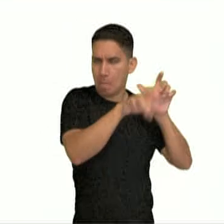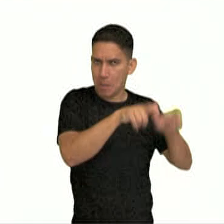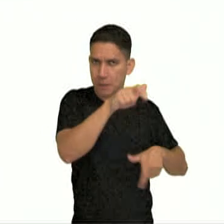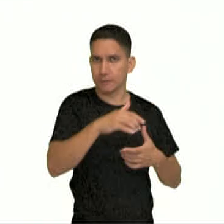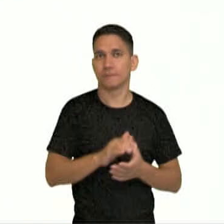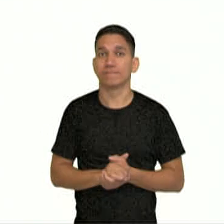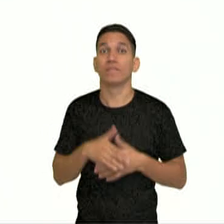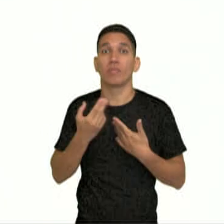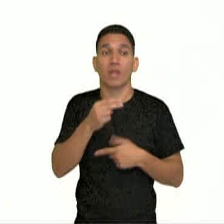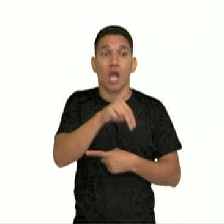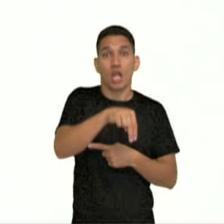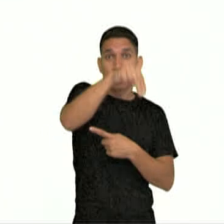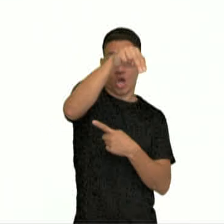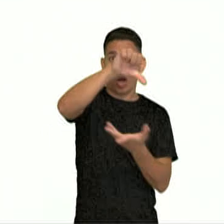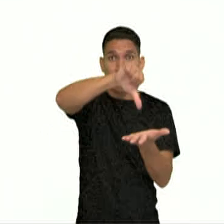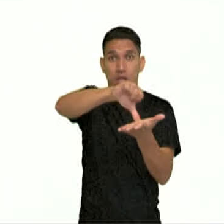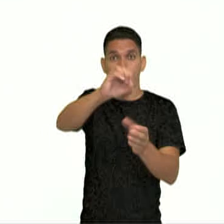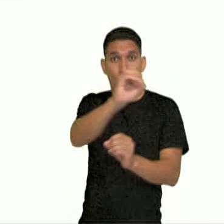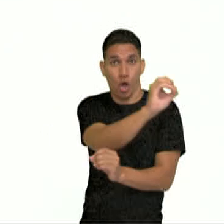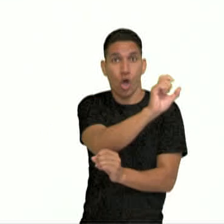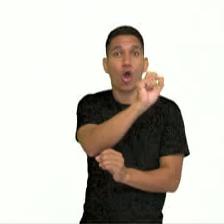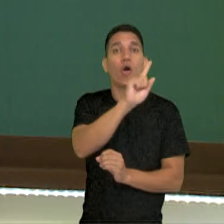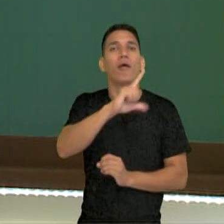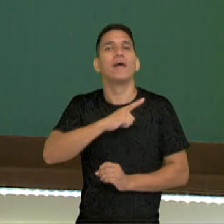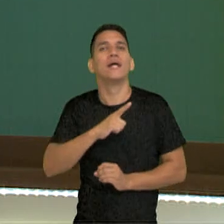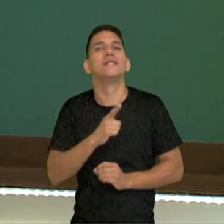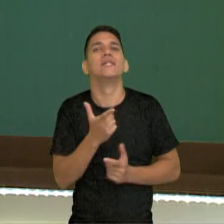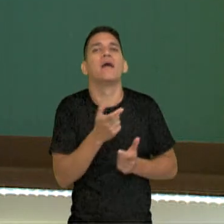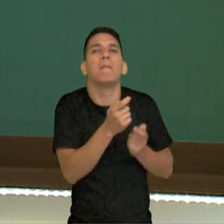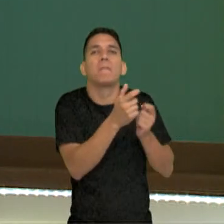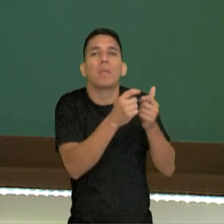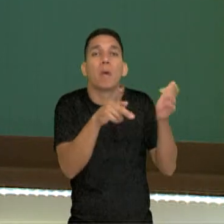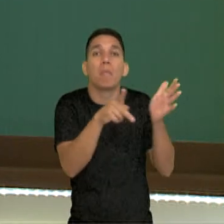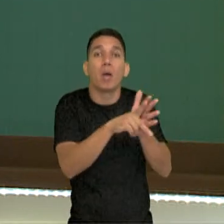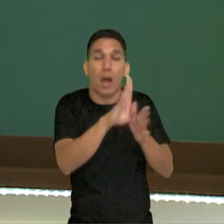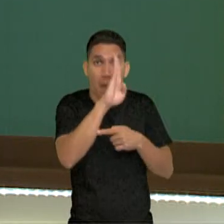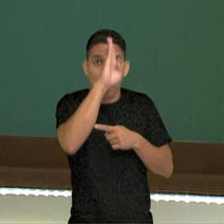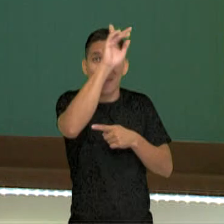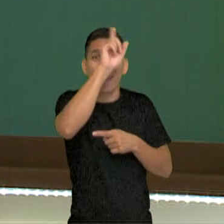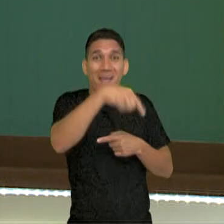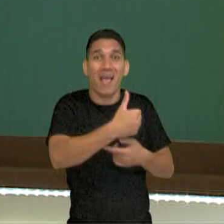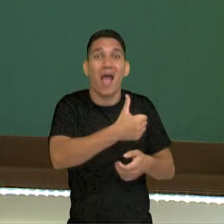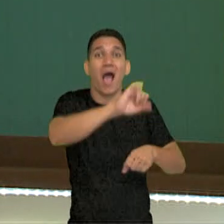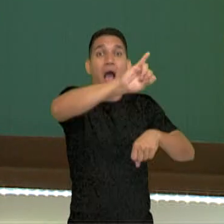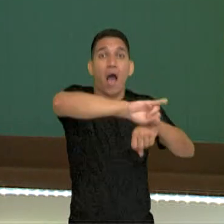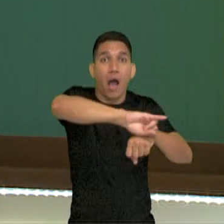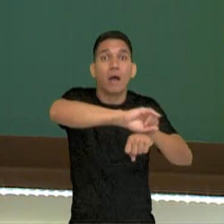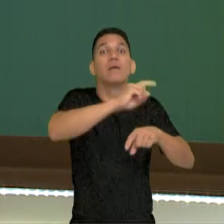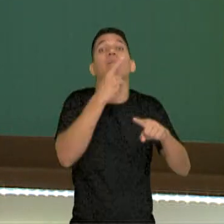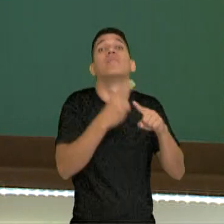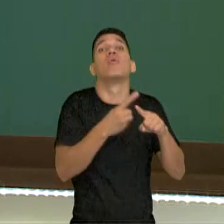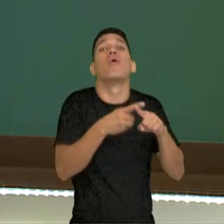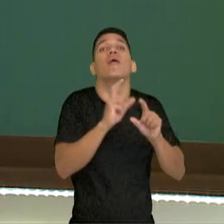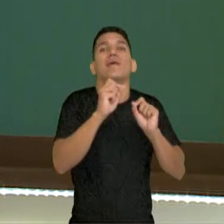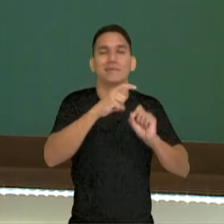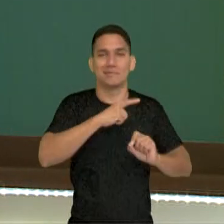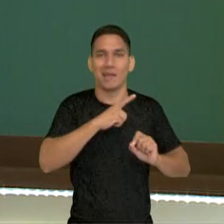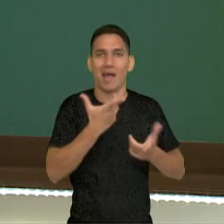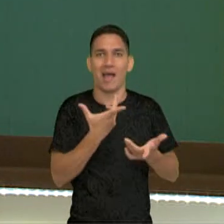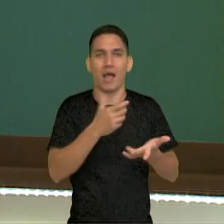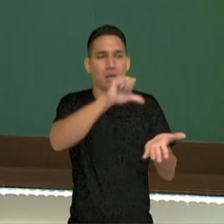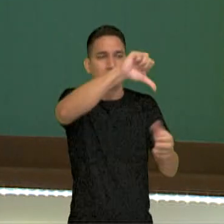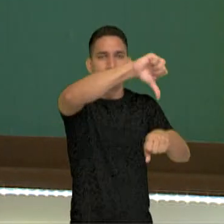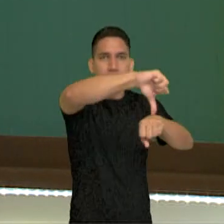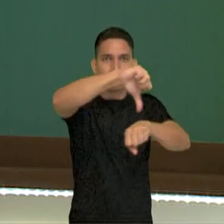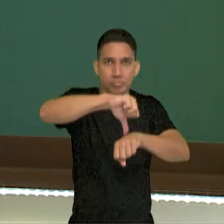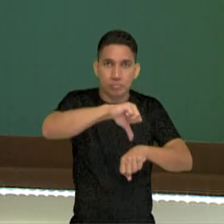regiões norte e centro-oeste, a gente vai ter ali a concentração nas capitais. Pela presença da floresta ou pelas atividades econômicas que